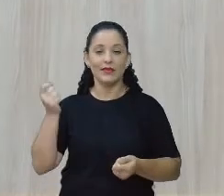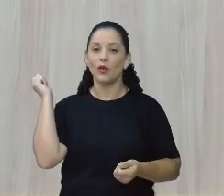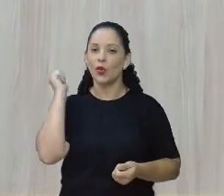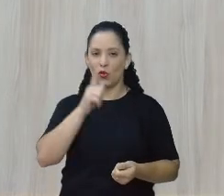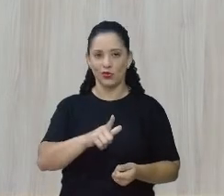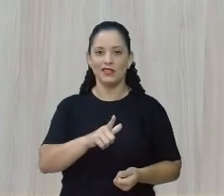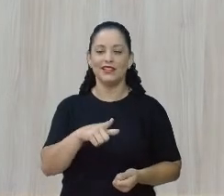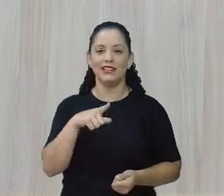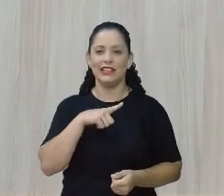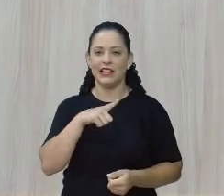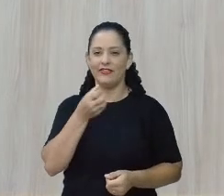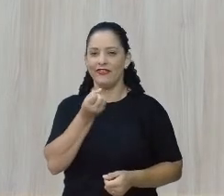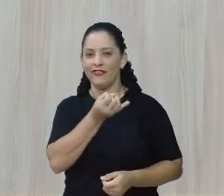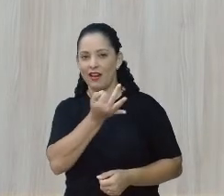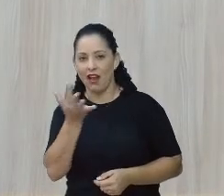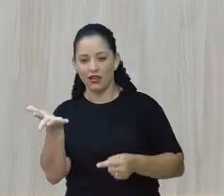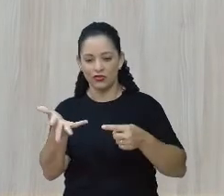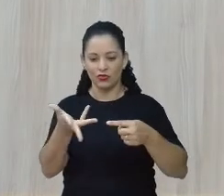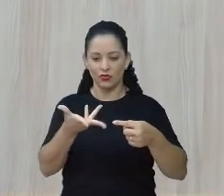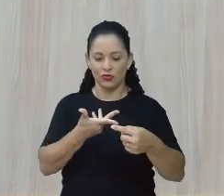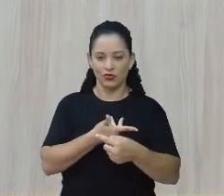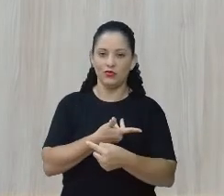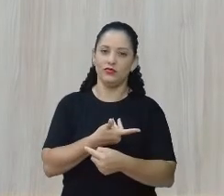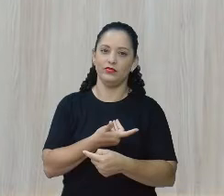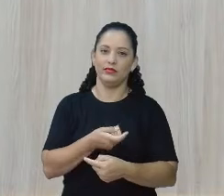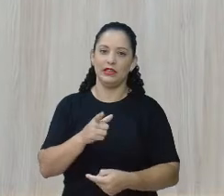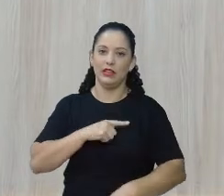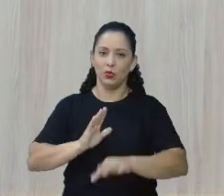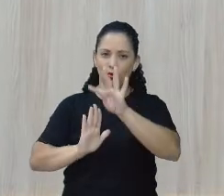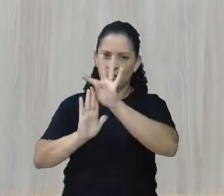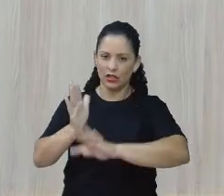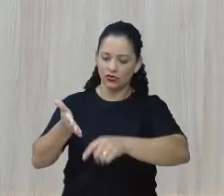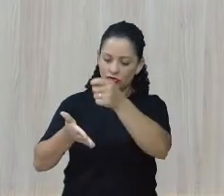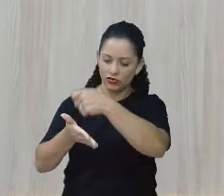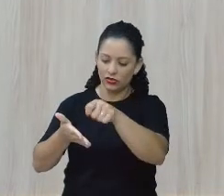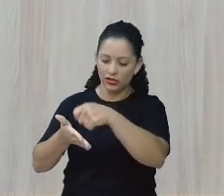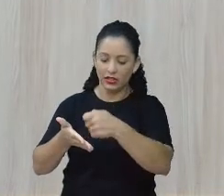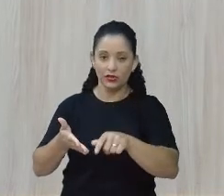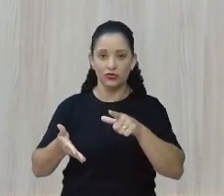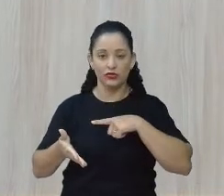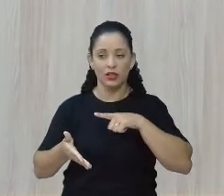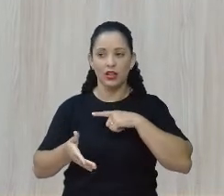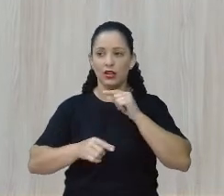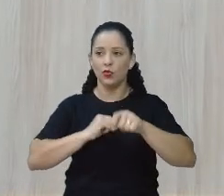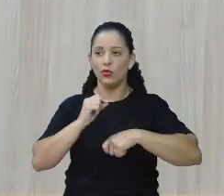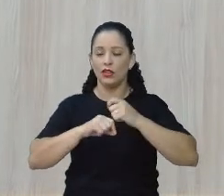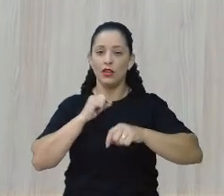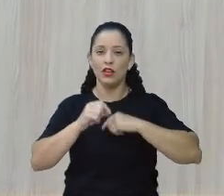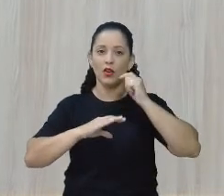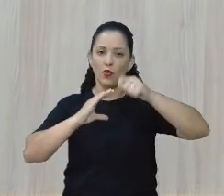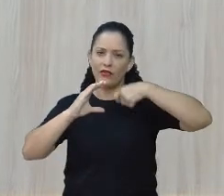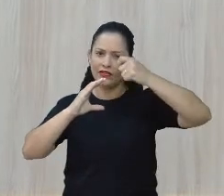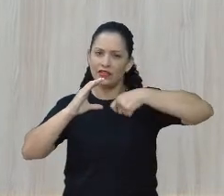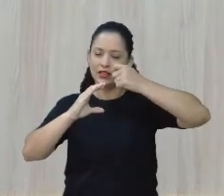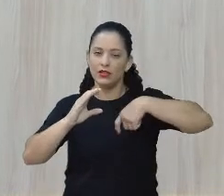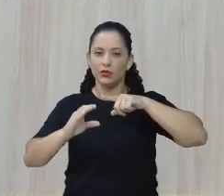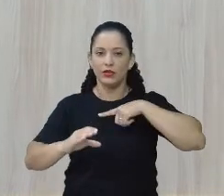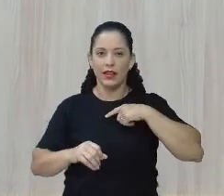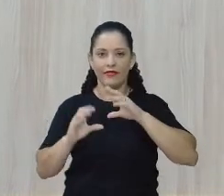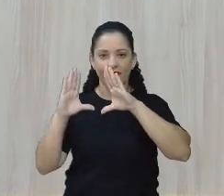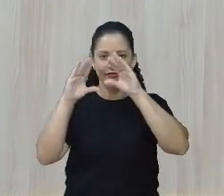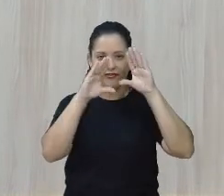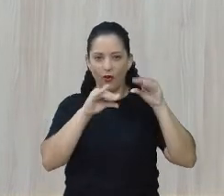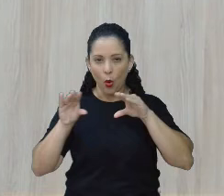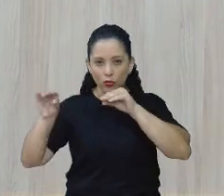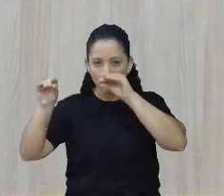inserir vários elementos. Então, a gente tem o texto escrito, a gente tem o vídeo, a gente tem fotos,